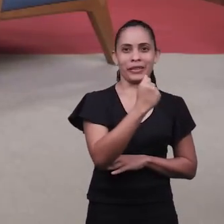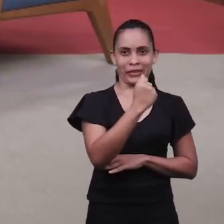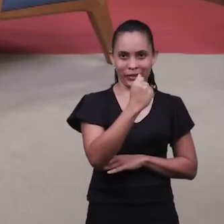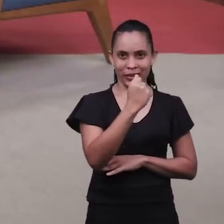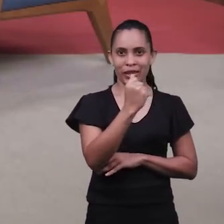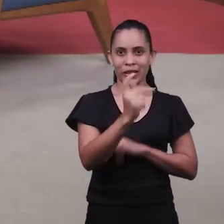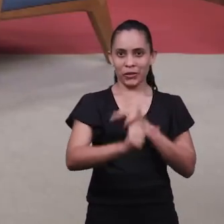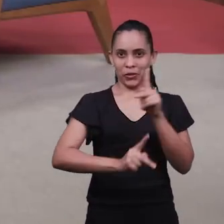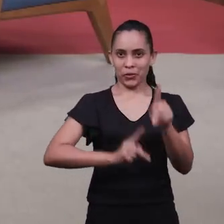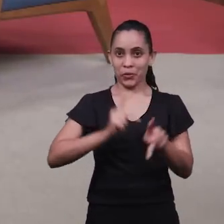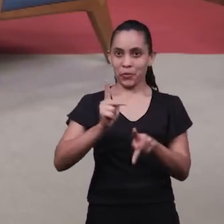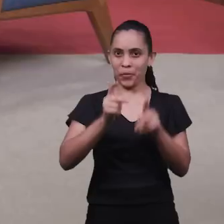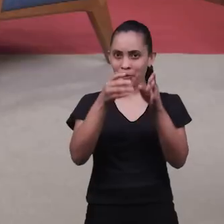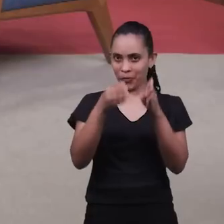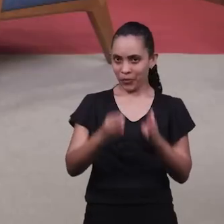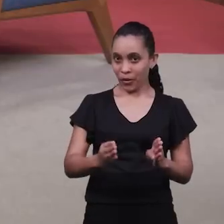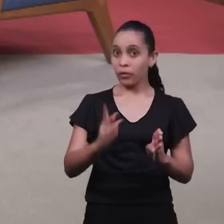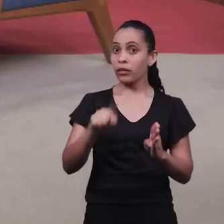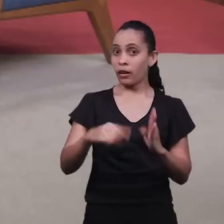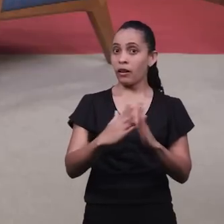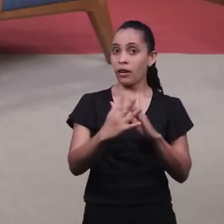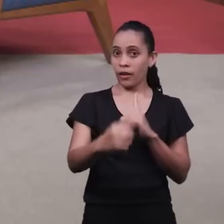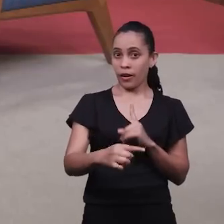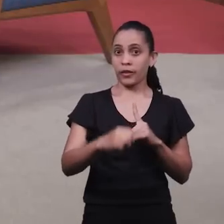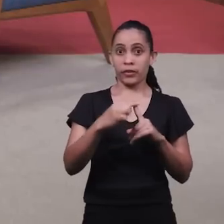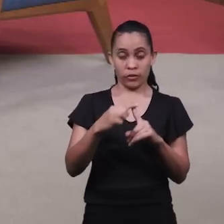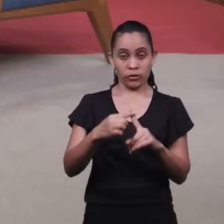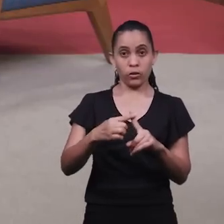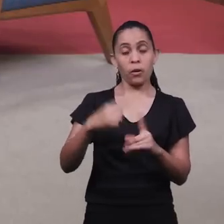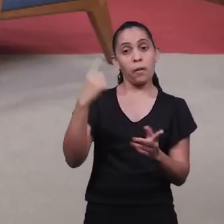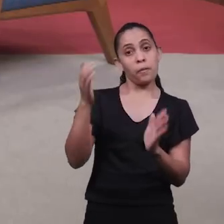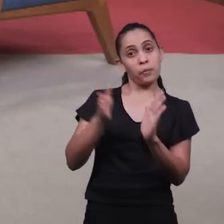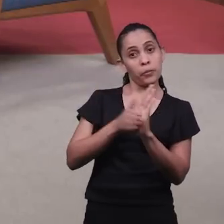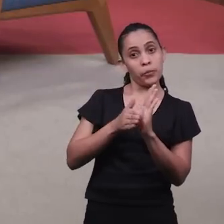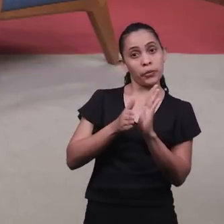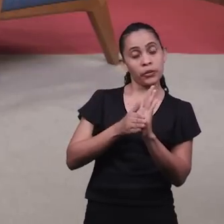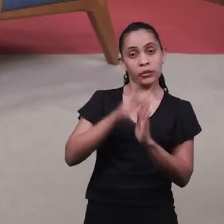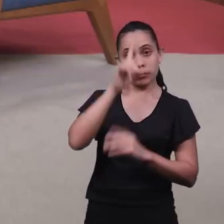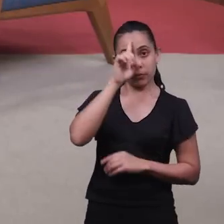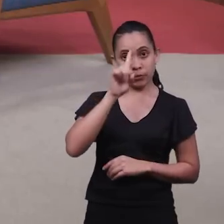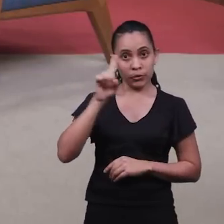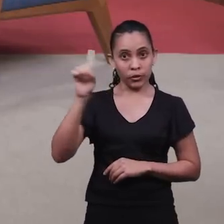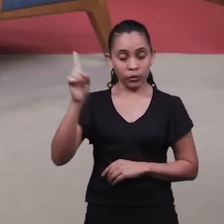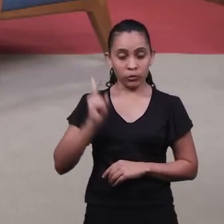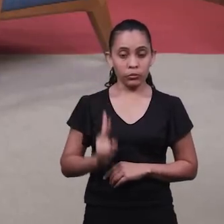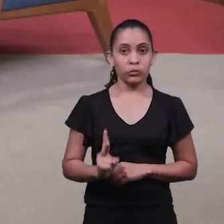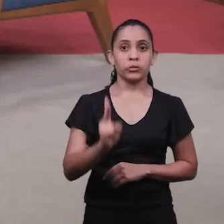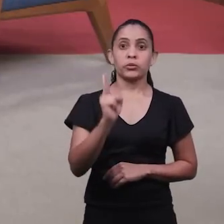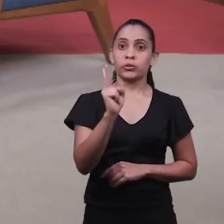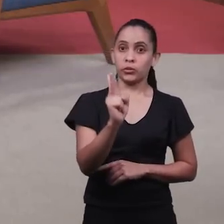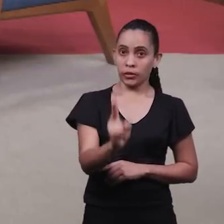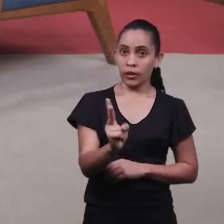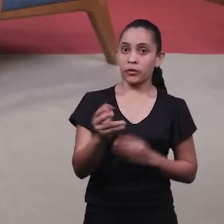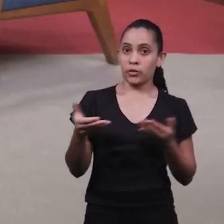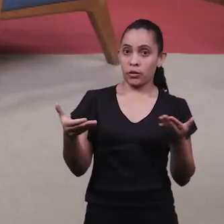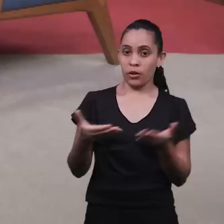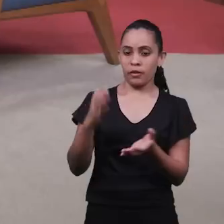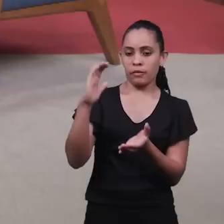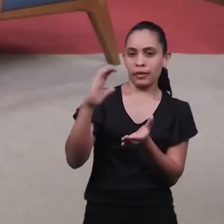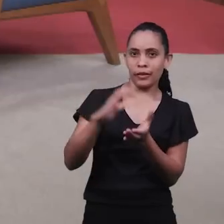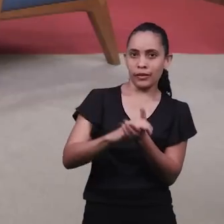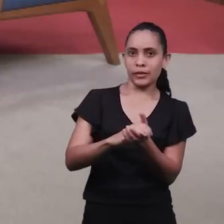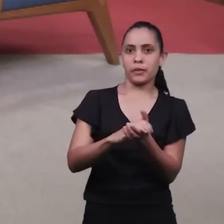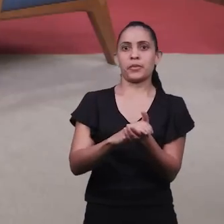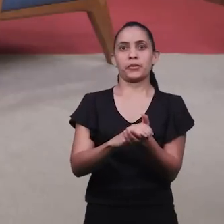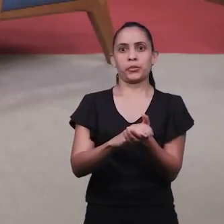da noiva, mas para falar sobre um momento específico no projeto de Deus, necessário para dar continuidade ao